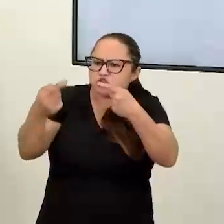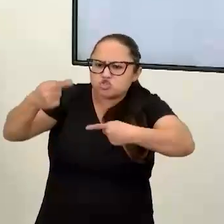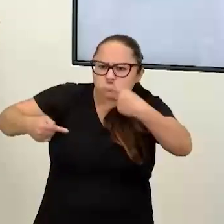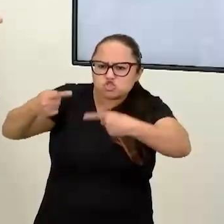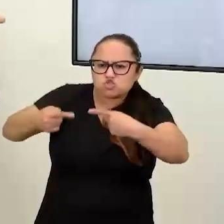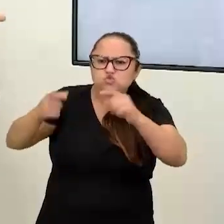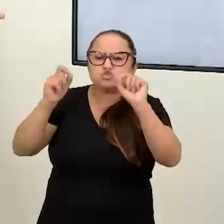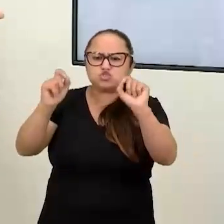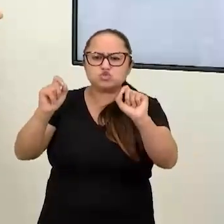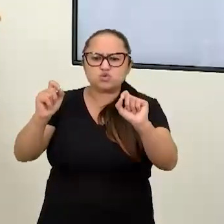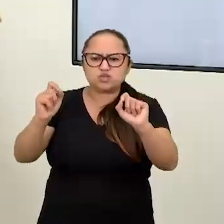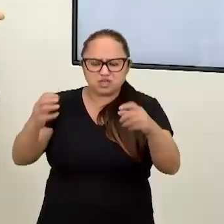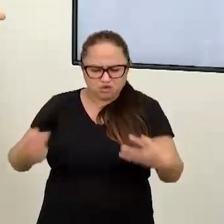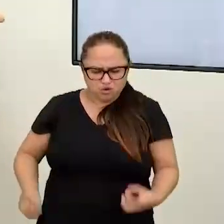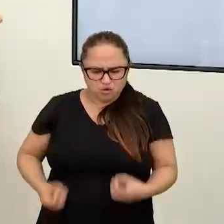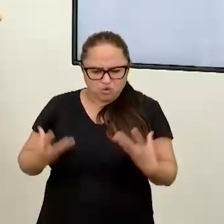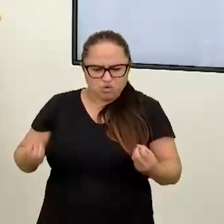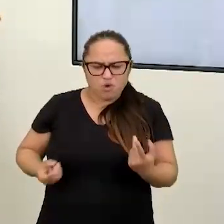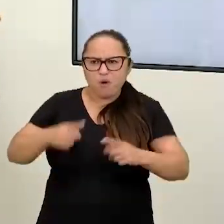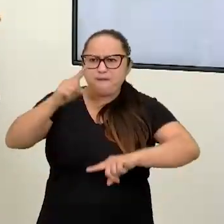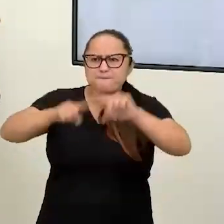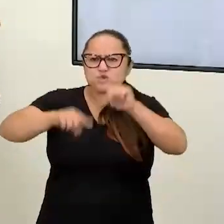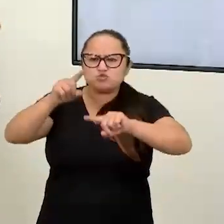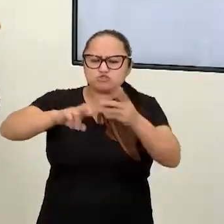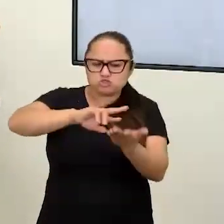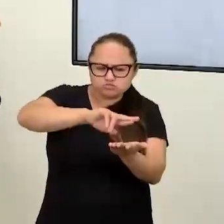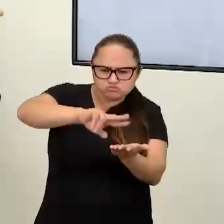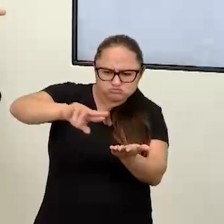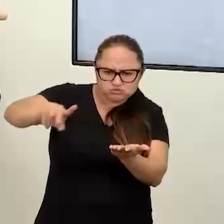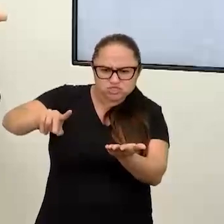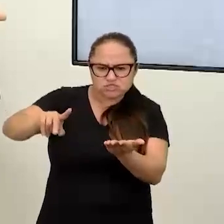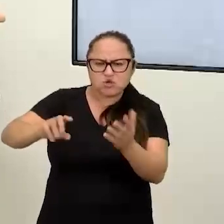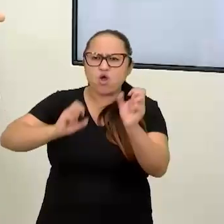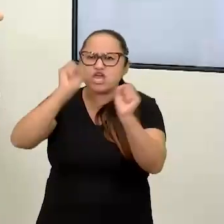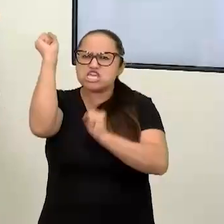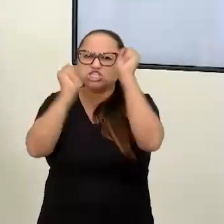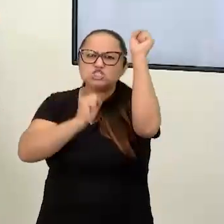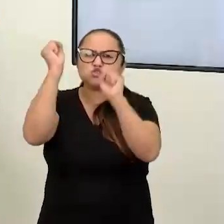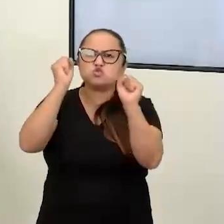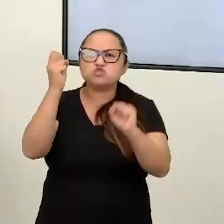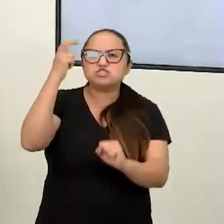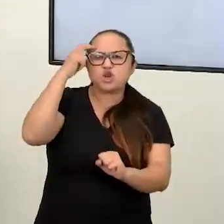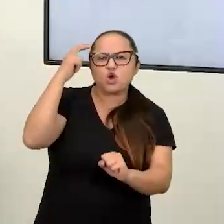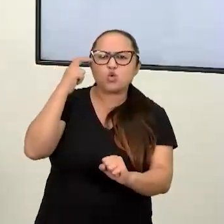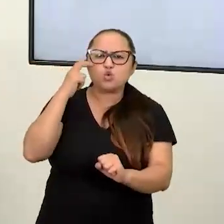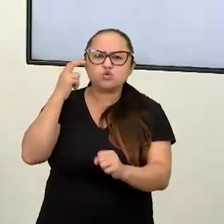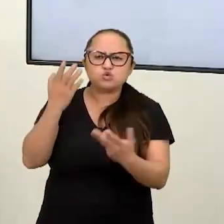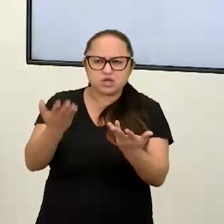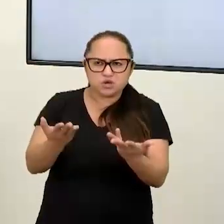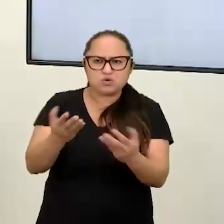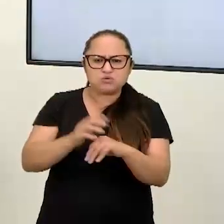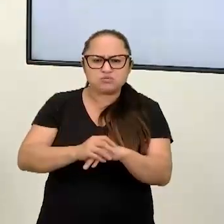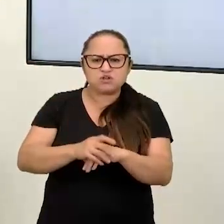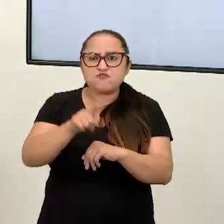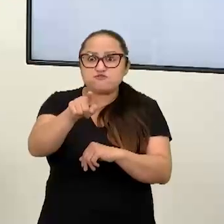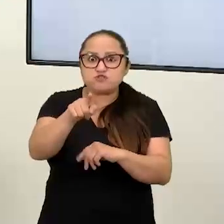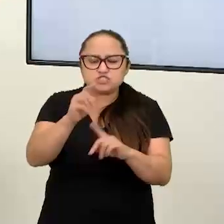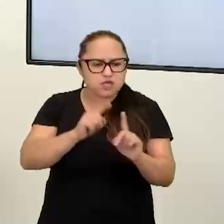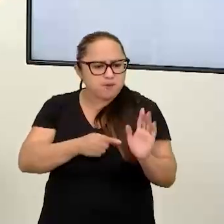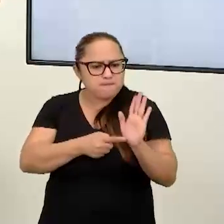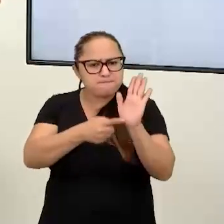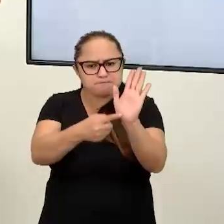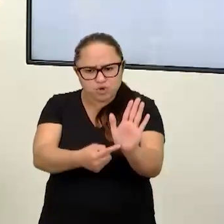sobre consumo de massa, sobre produção de massa, sobre indústria cultural. Você destacar